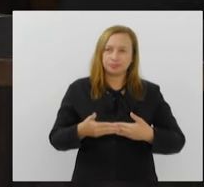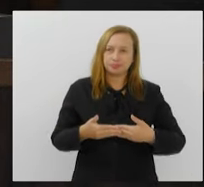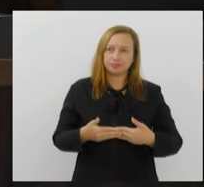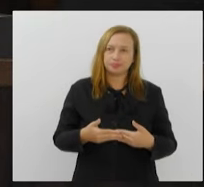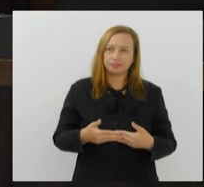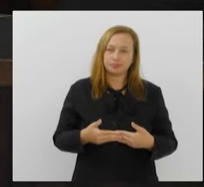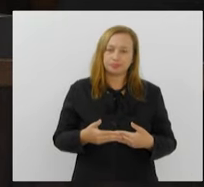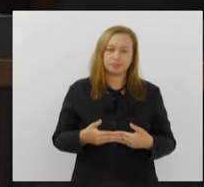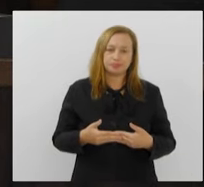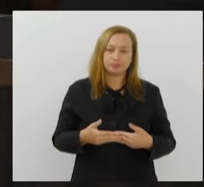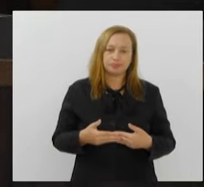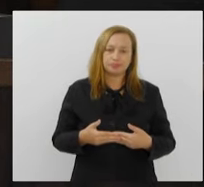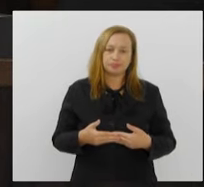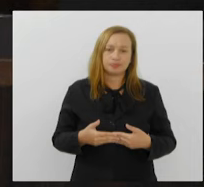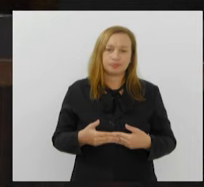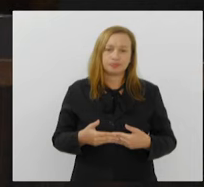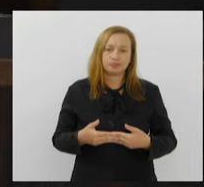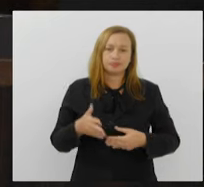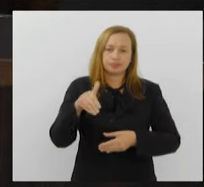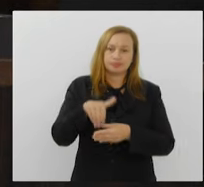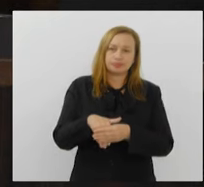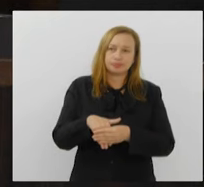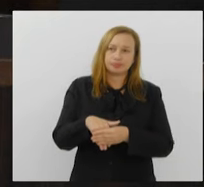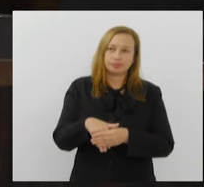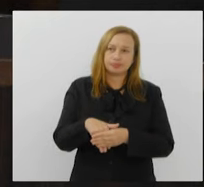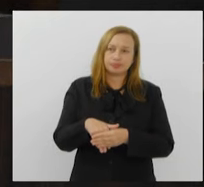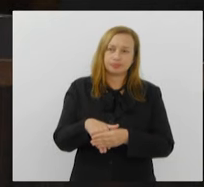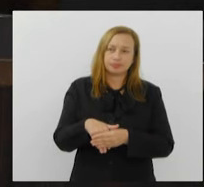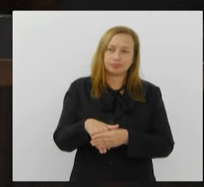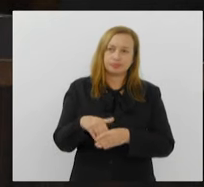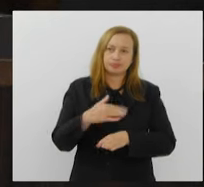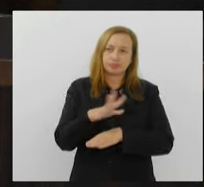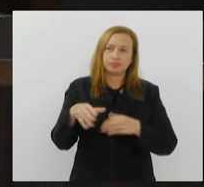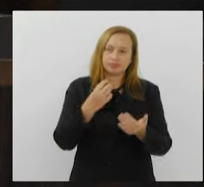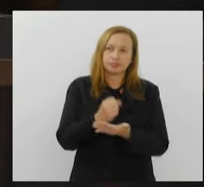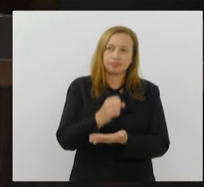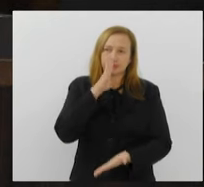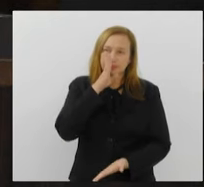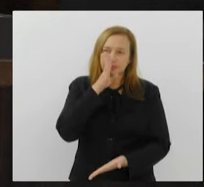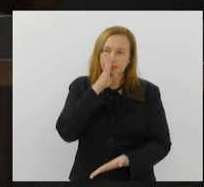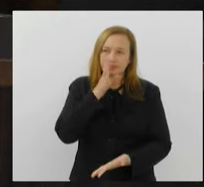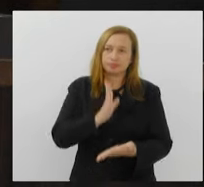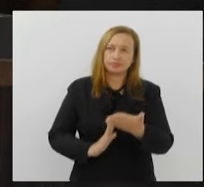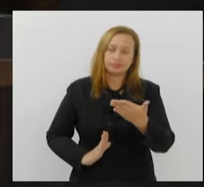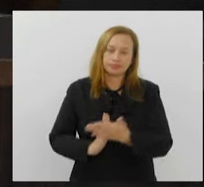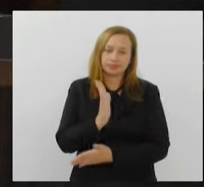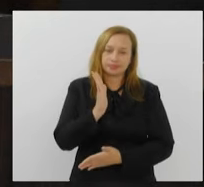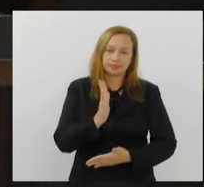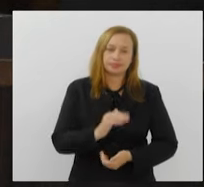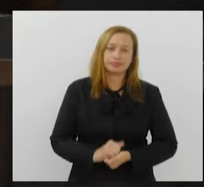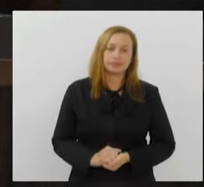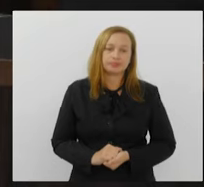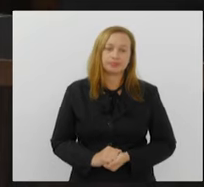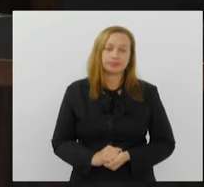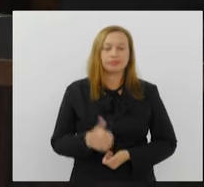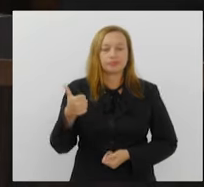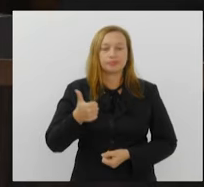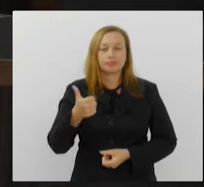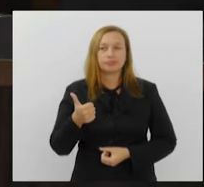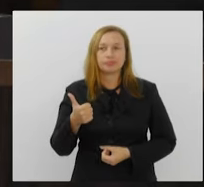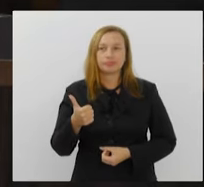discutir, encerrada a discussão, em votação... Os senhores que aprovam, permaneçam como estão. Aprovado. Em